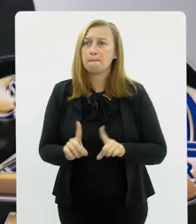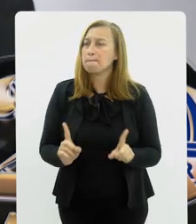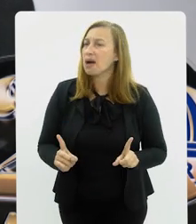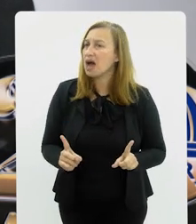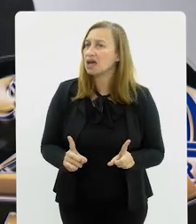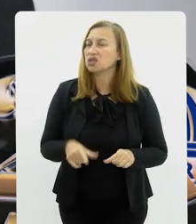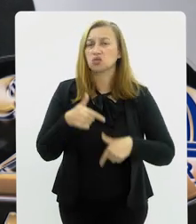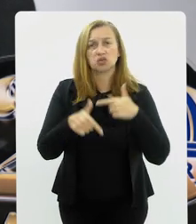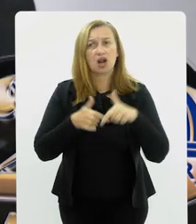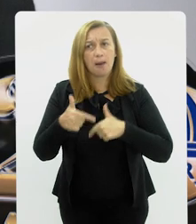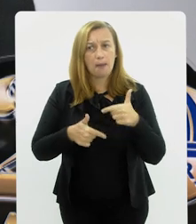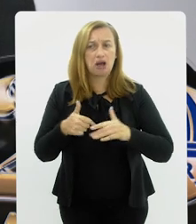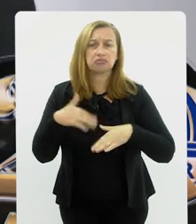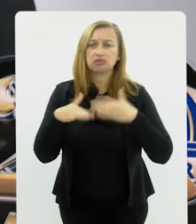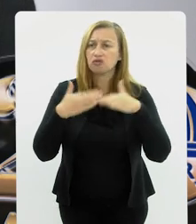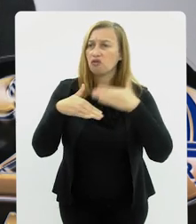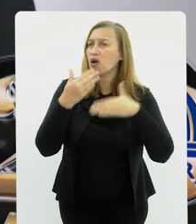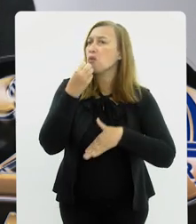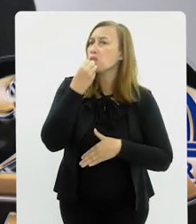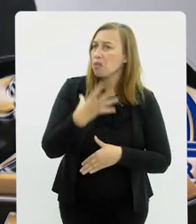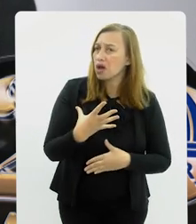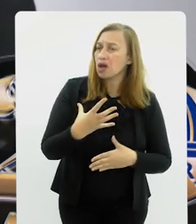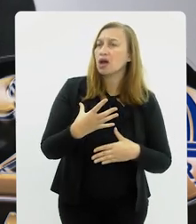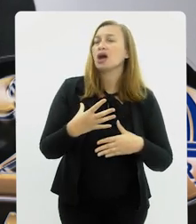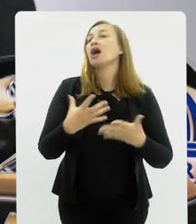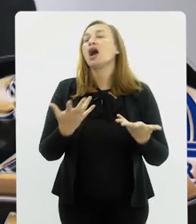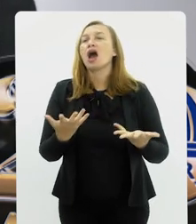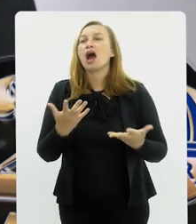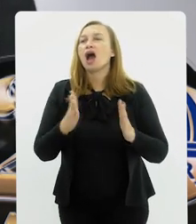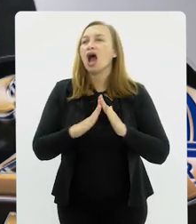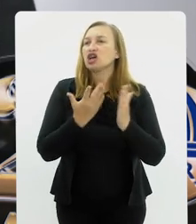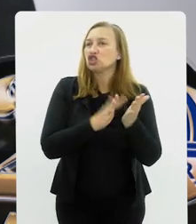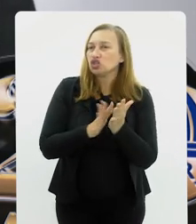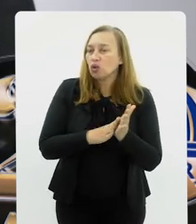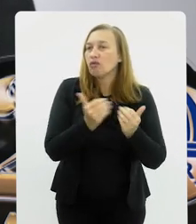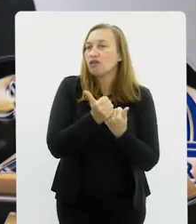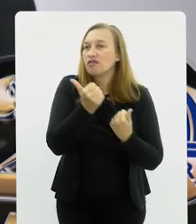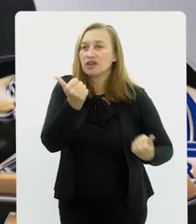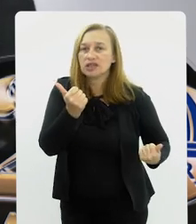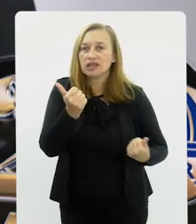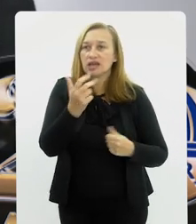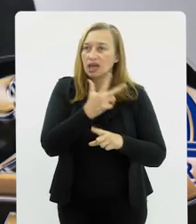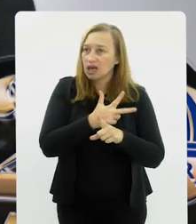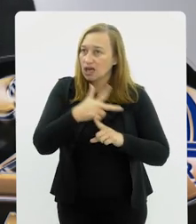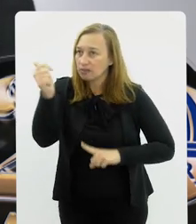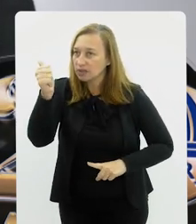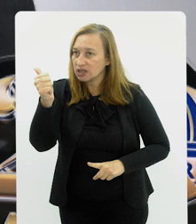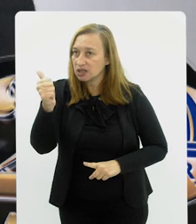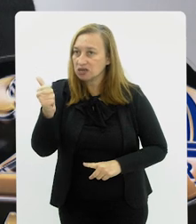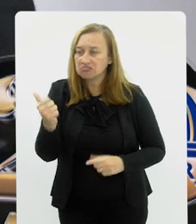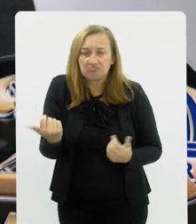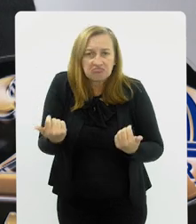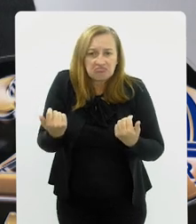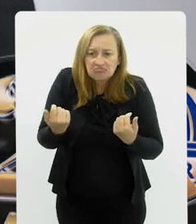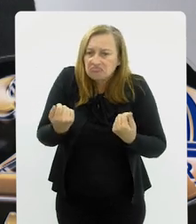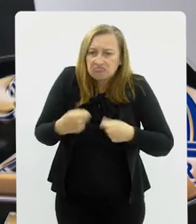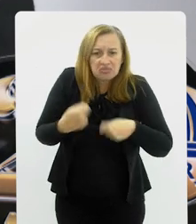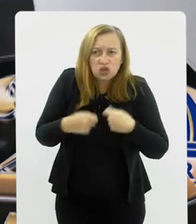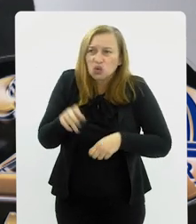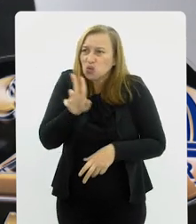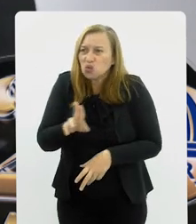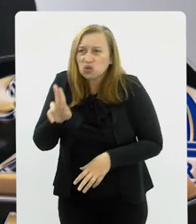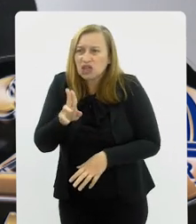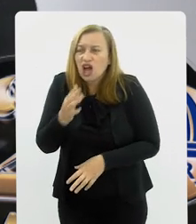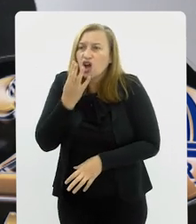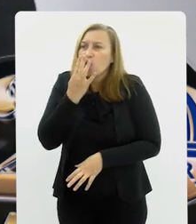chateado, mas o trabalho se desenvolveu muito bem, a escola foi vice-campeã, um décimo do campeonato, sem